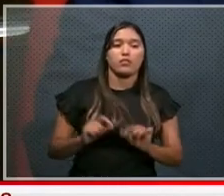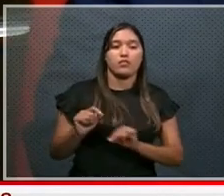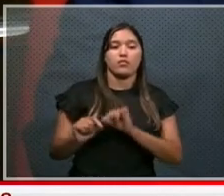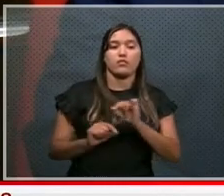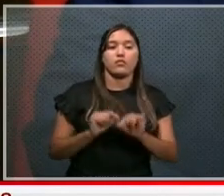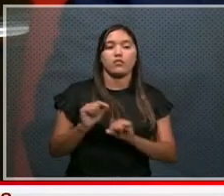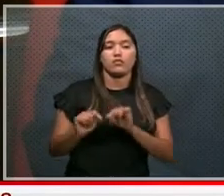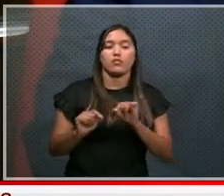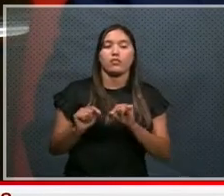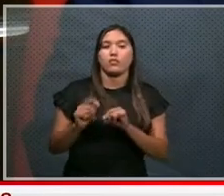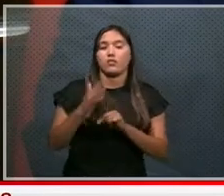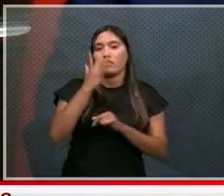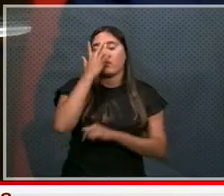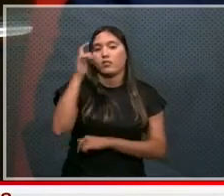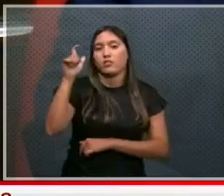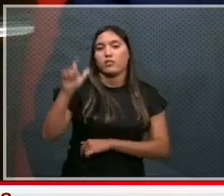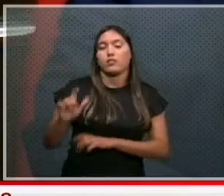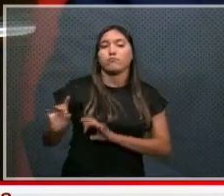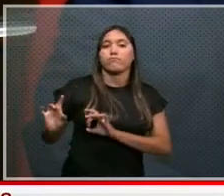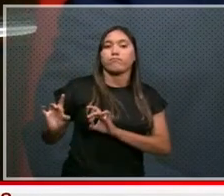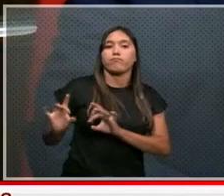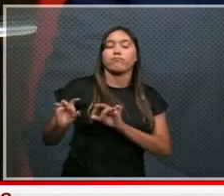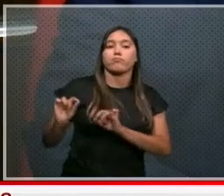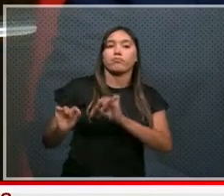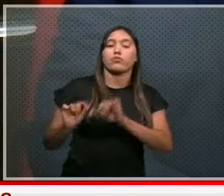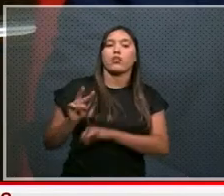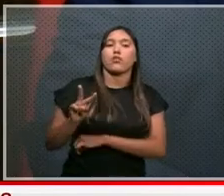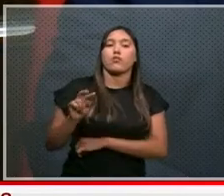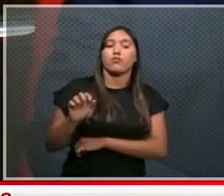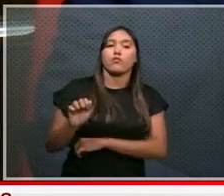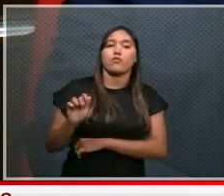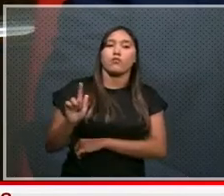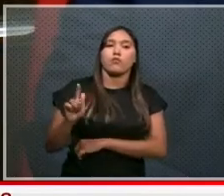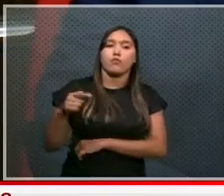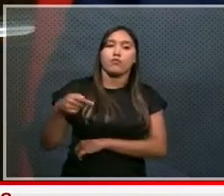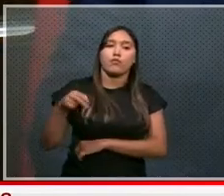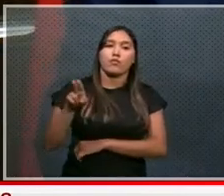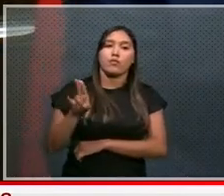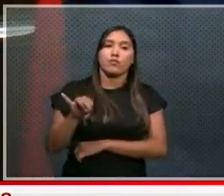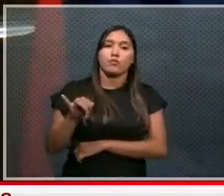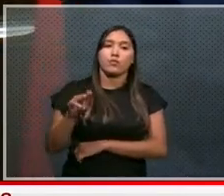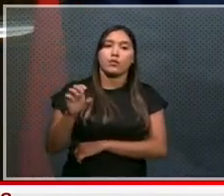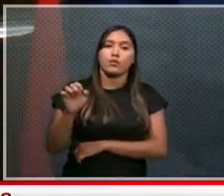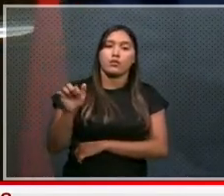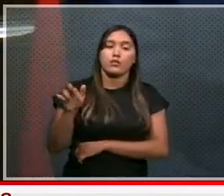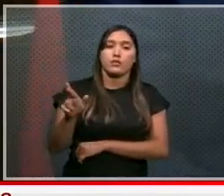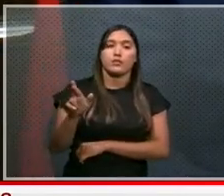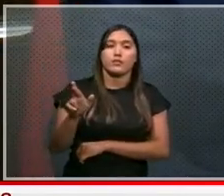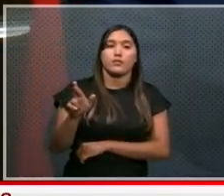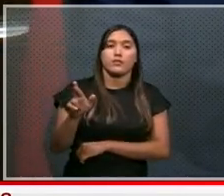querida promotora que o Walker promoveu para procuradora